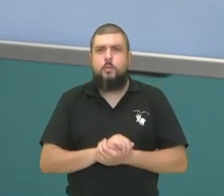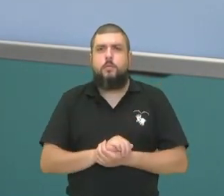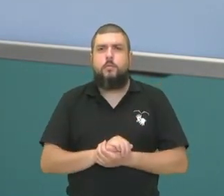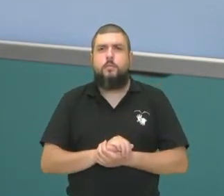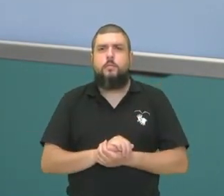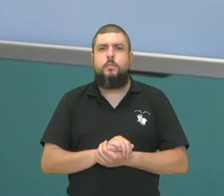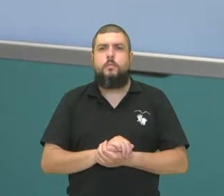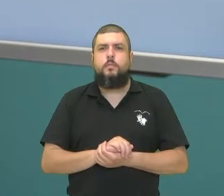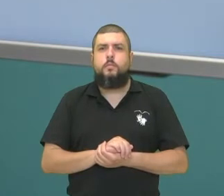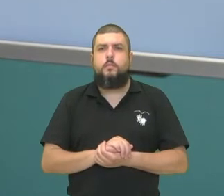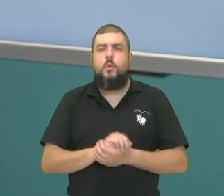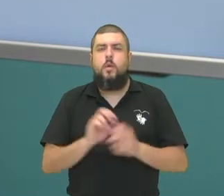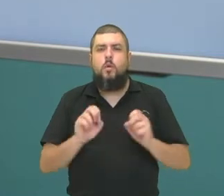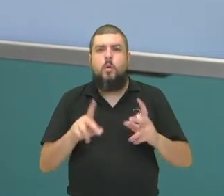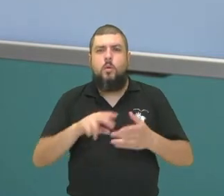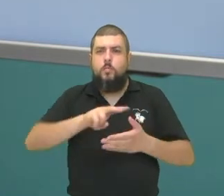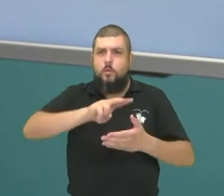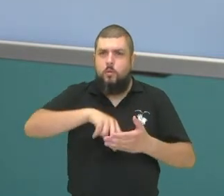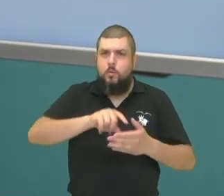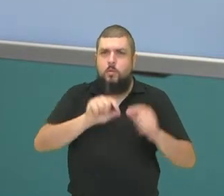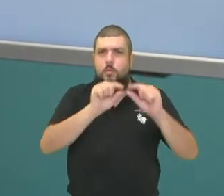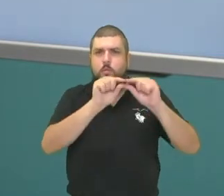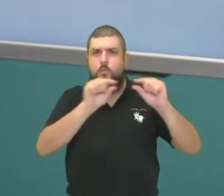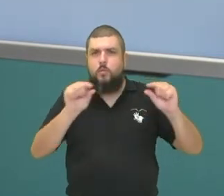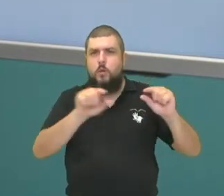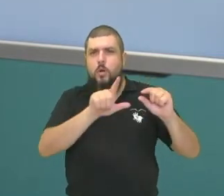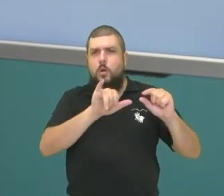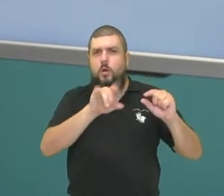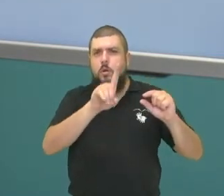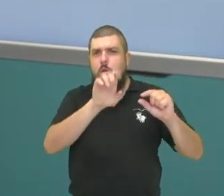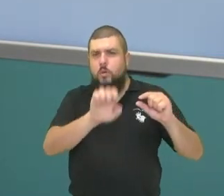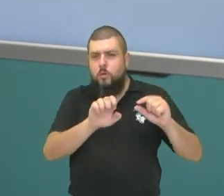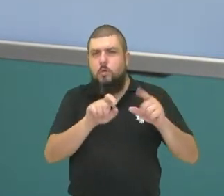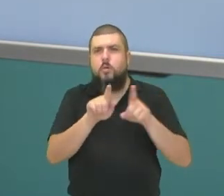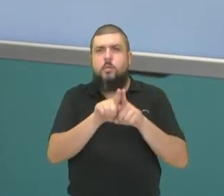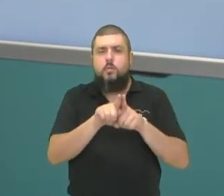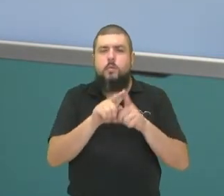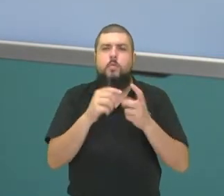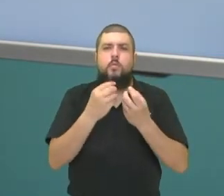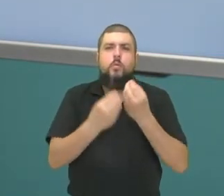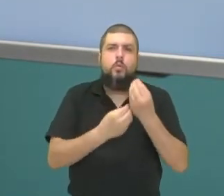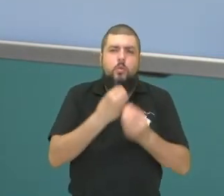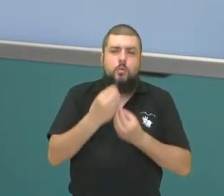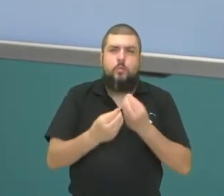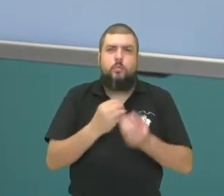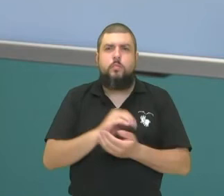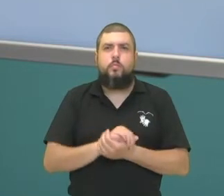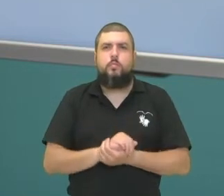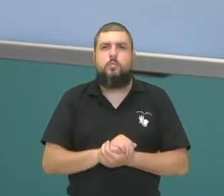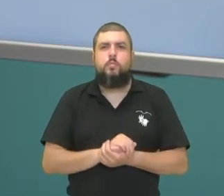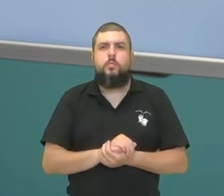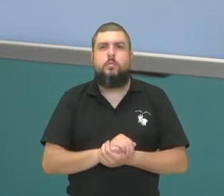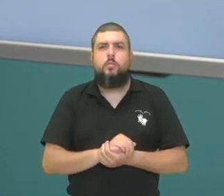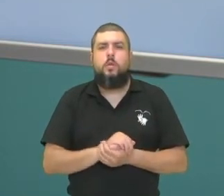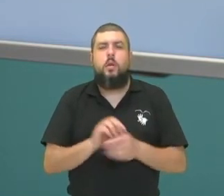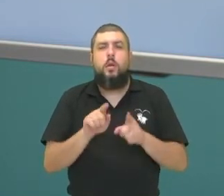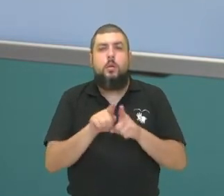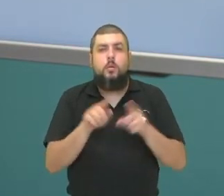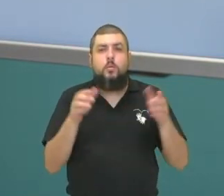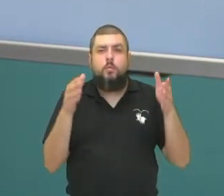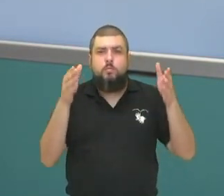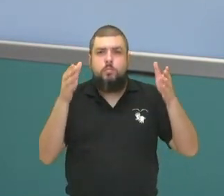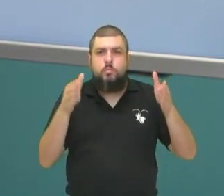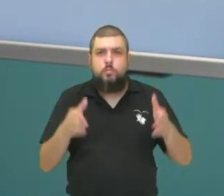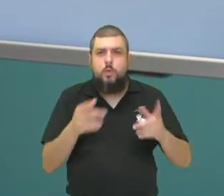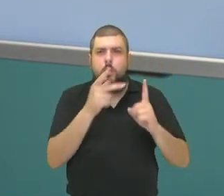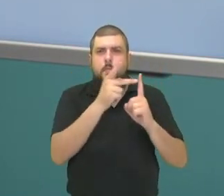lead. Vimos o que, o onde, o quando, o porquê e o como se dá o fato. E na sequência, o corpo, os demais